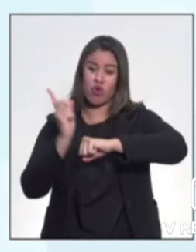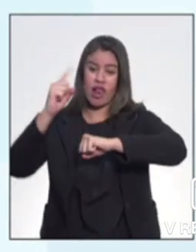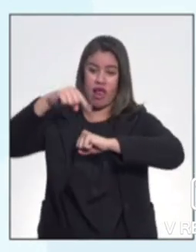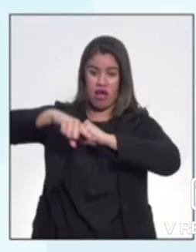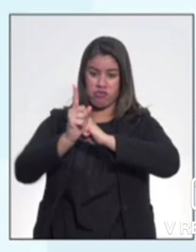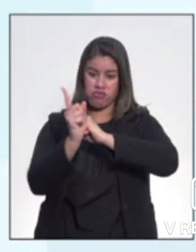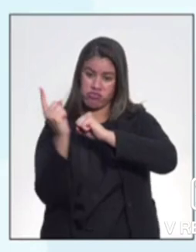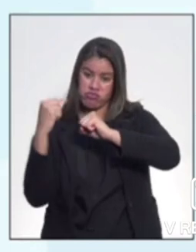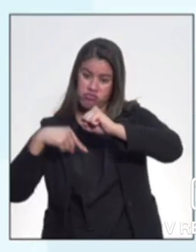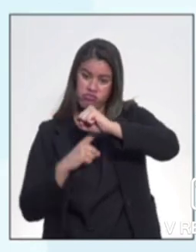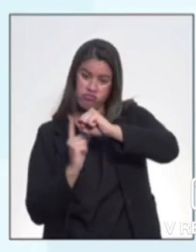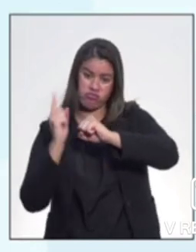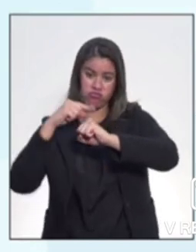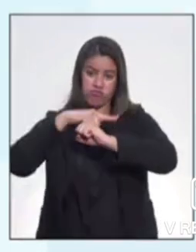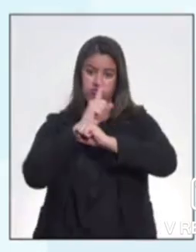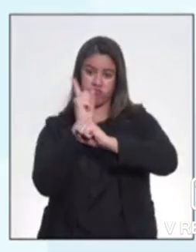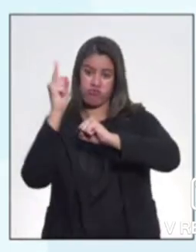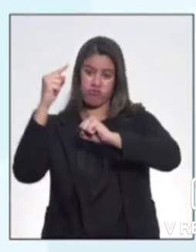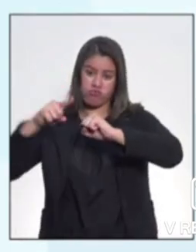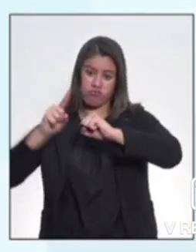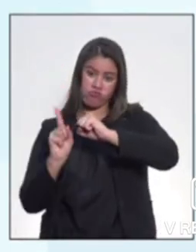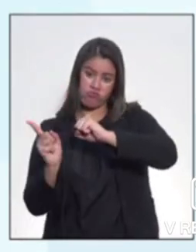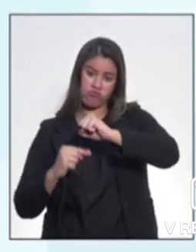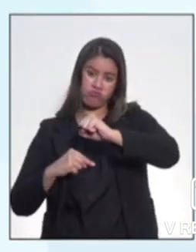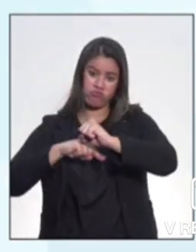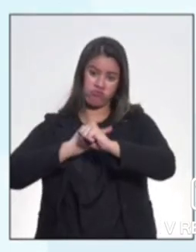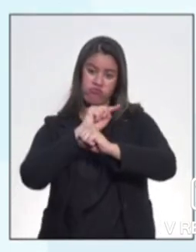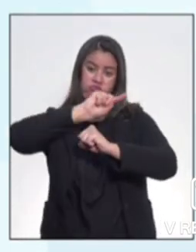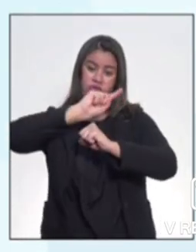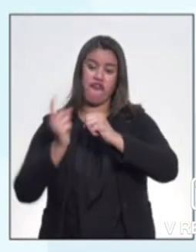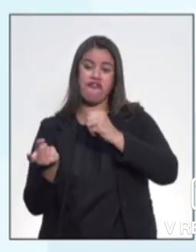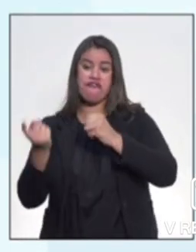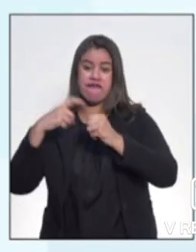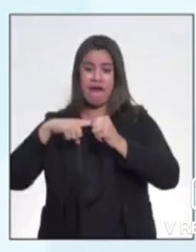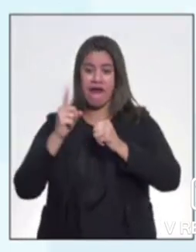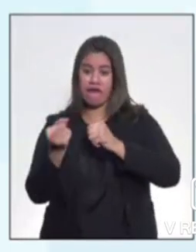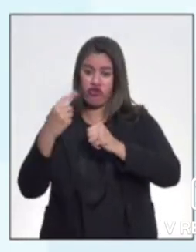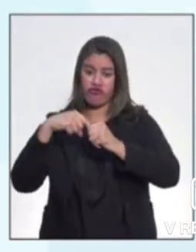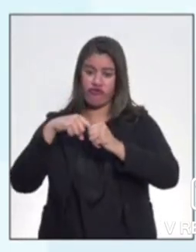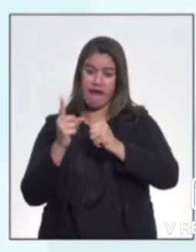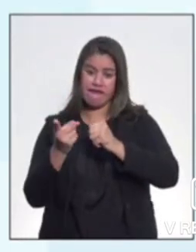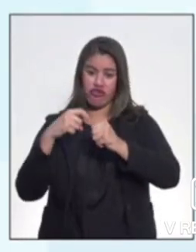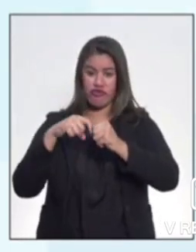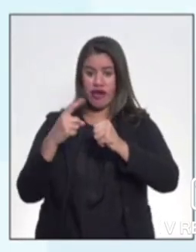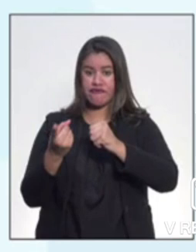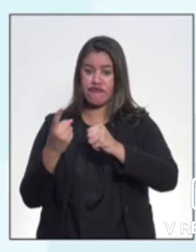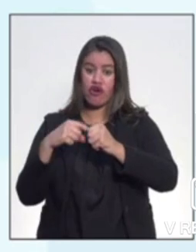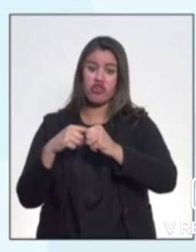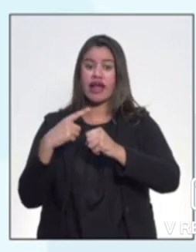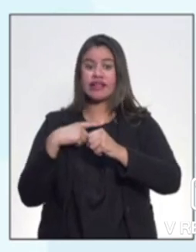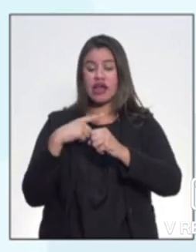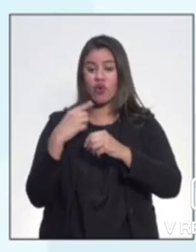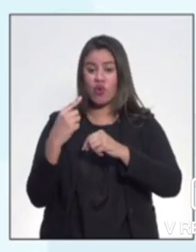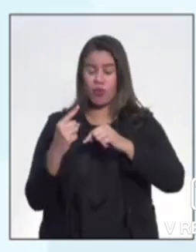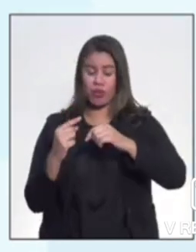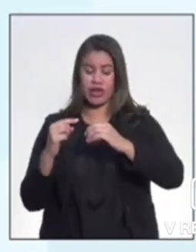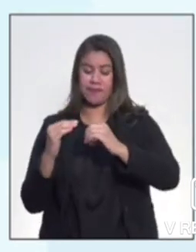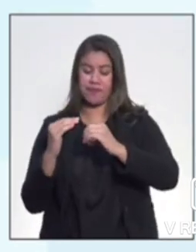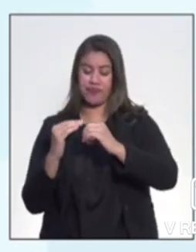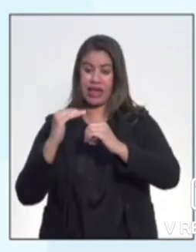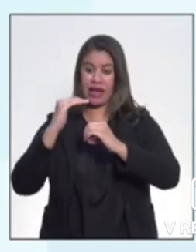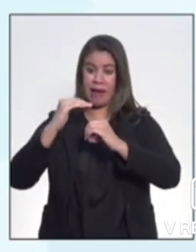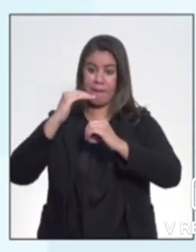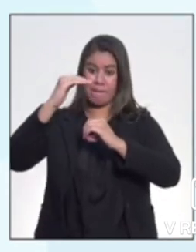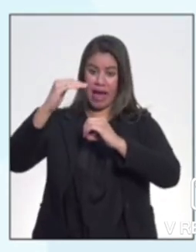vai e volta. Nesse vai e volta do elétron, você tem ele indo para uma camada mais externa e voltando para uma camada mais interna